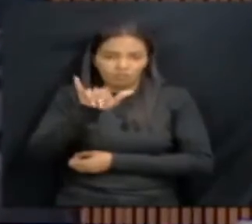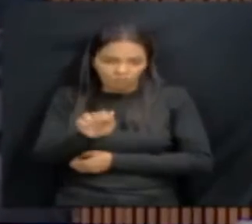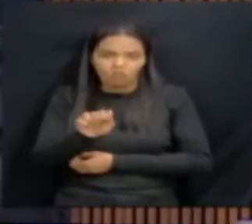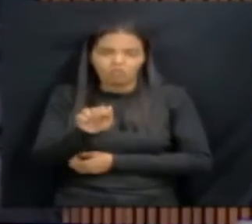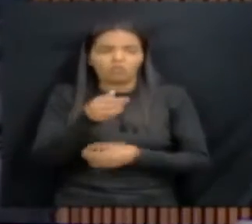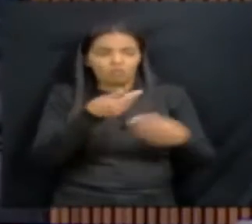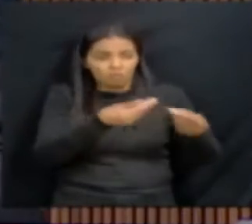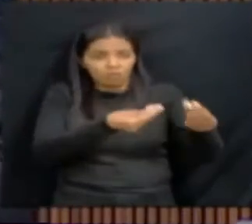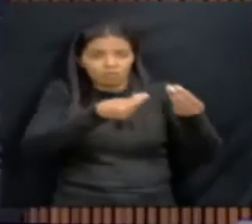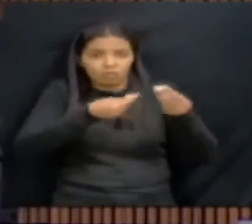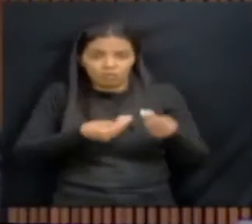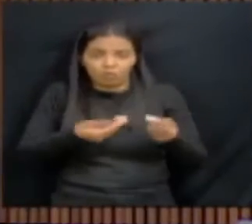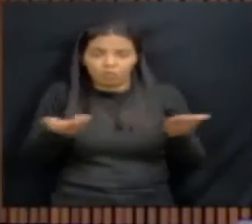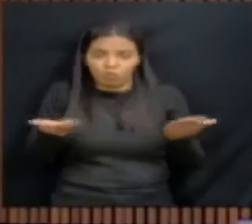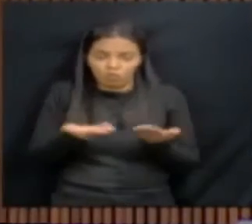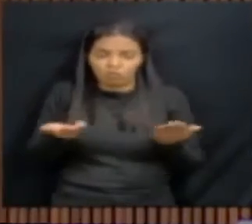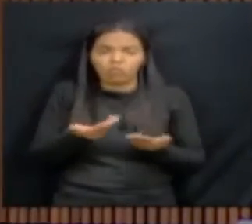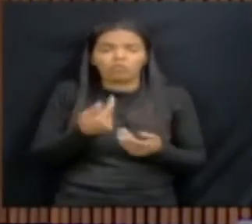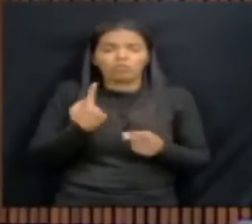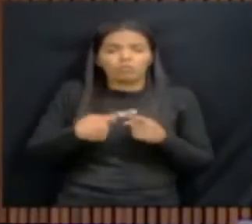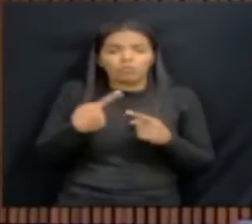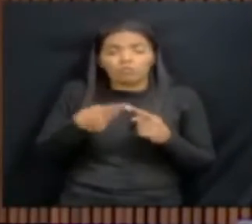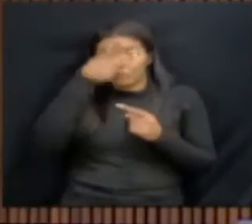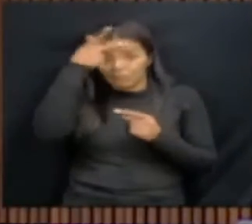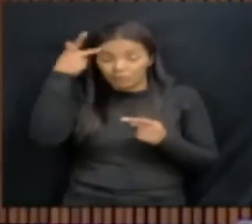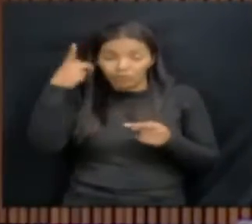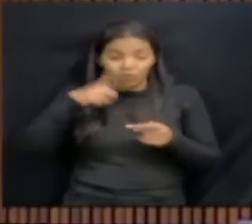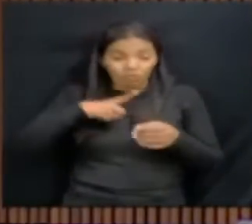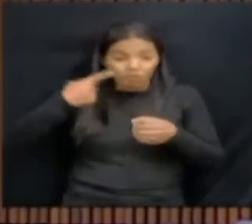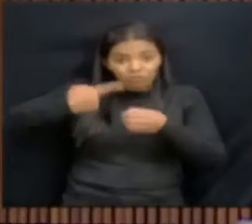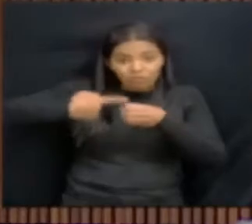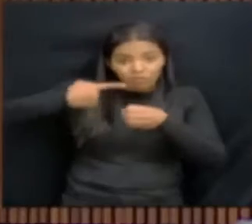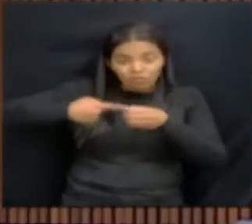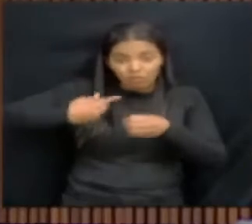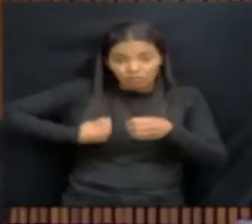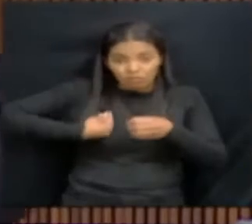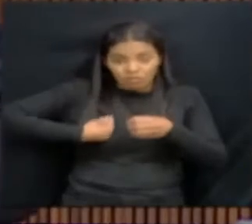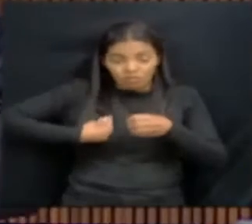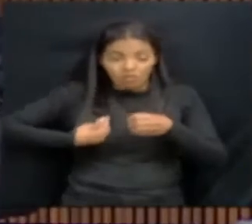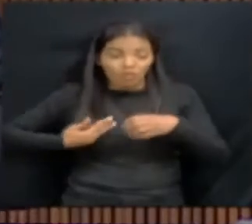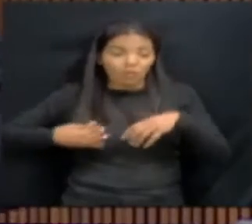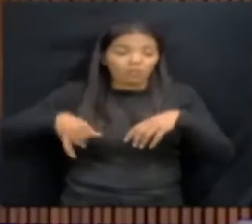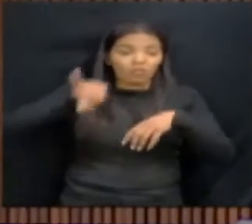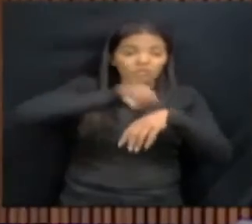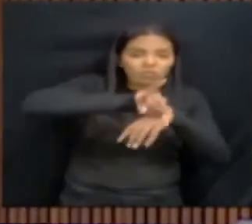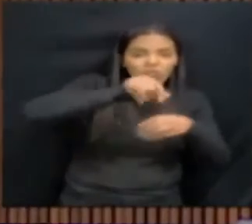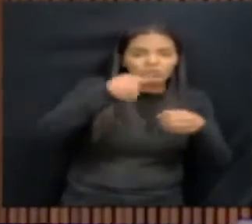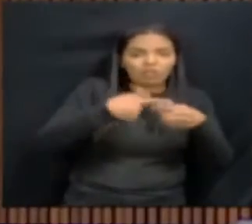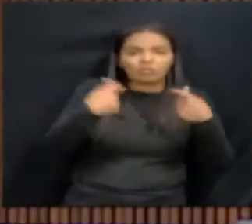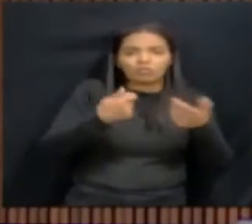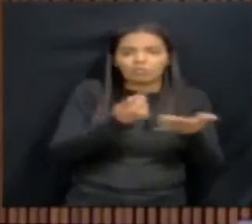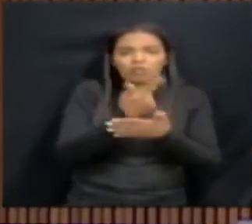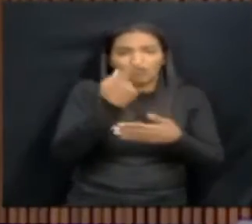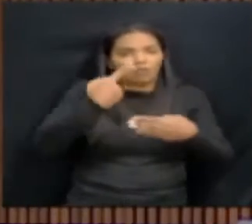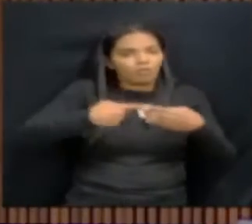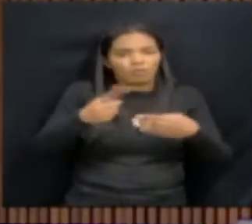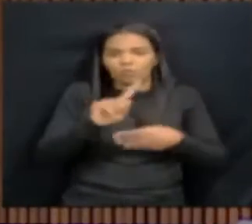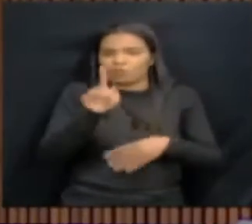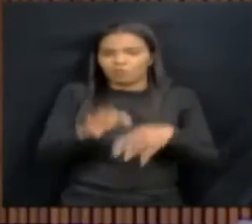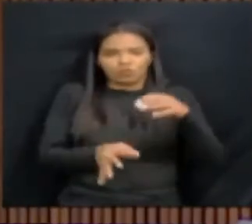encaminhamentos, pelo trânsito dos munícipes que moram no distrito e vão até o centro urbano da cidade. E quero aqui, por